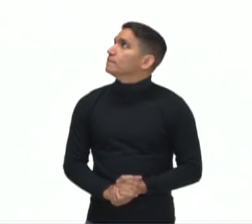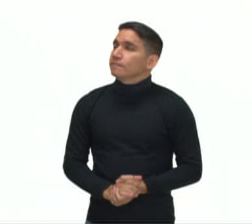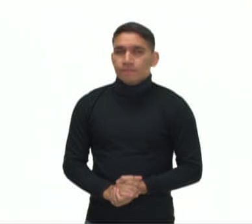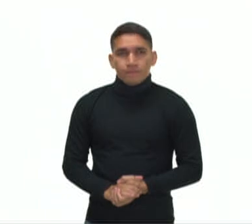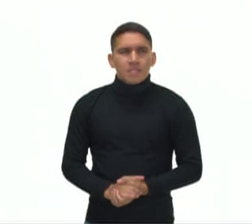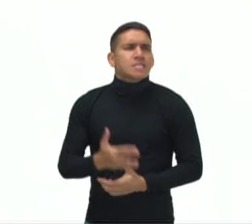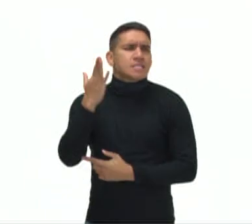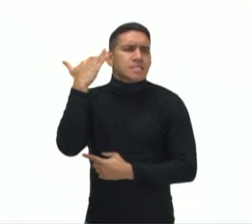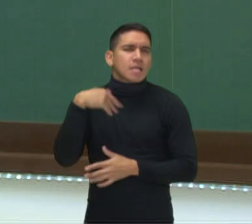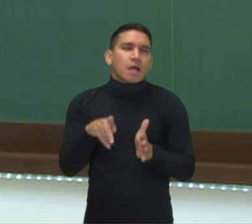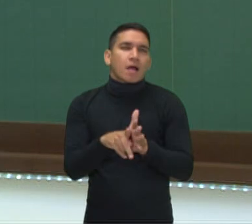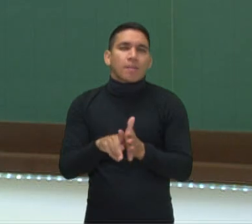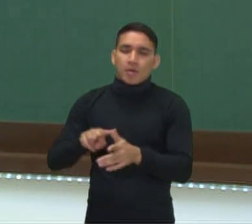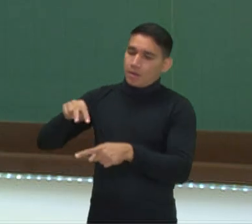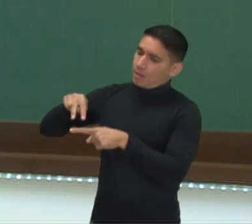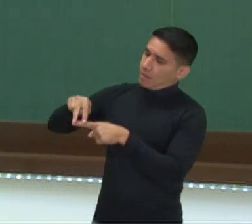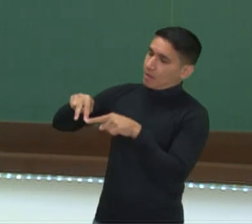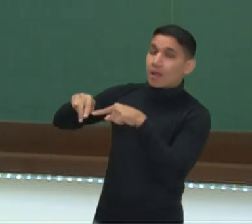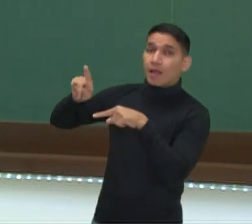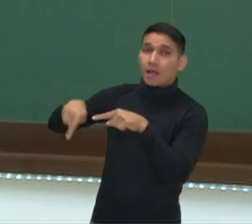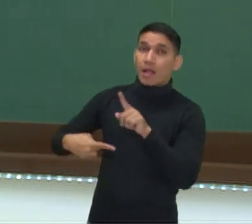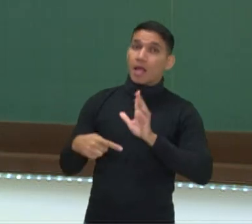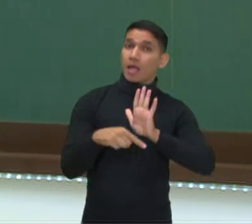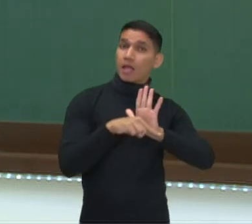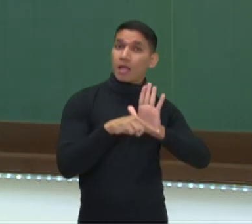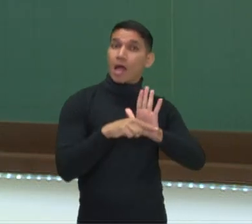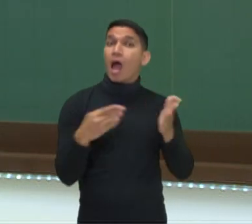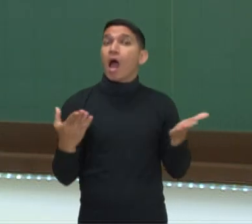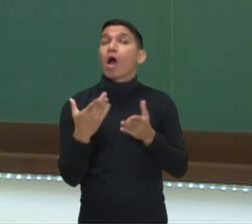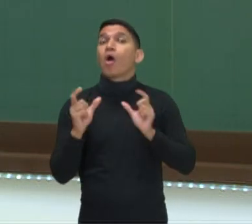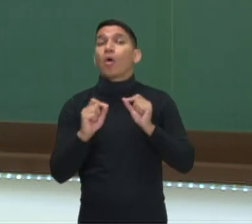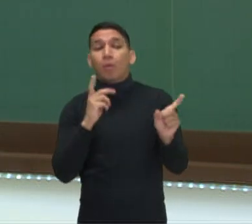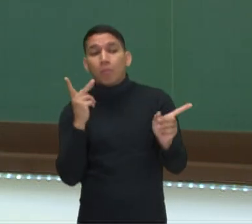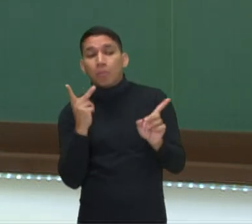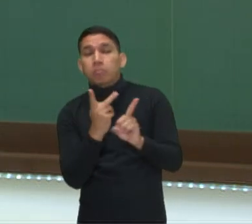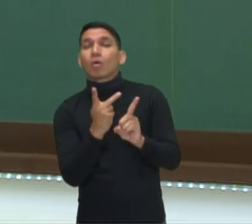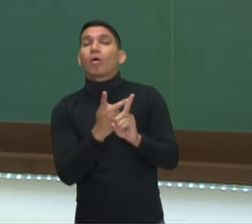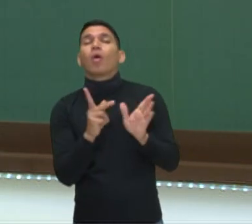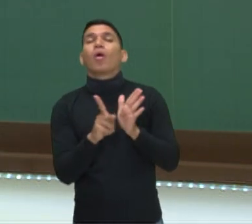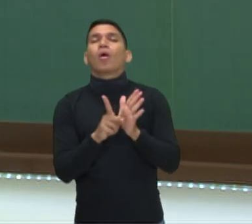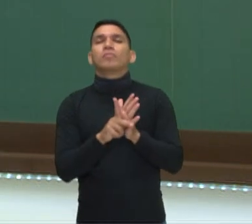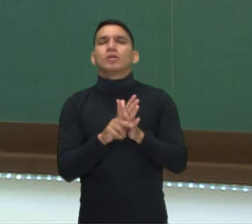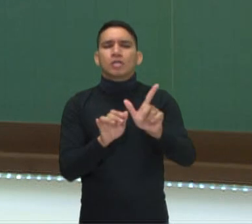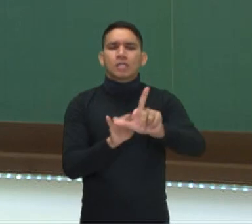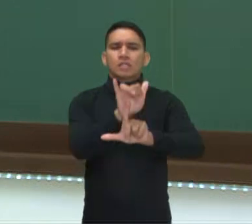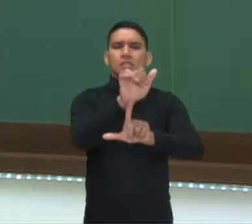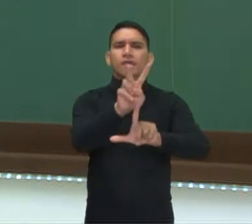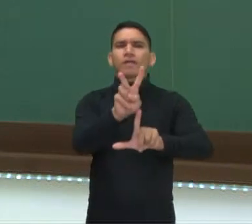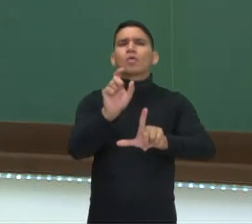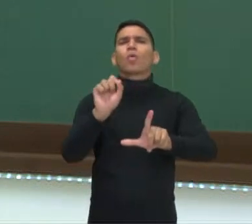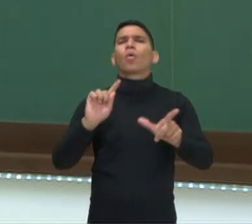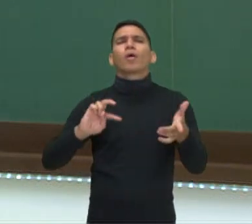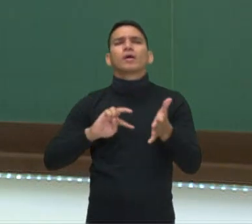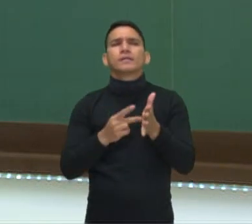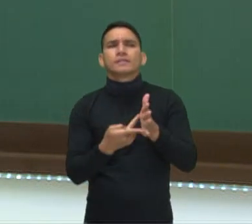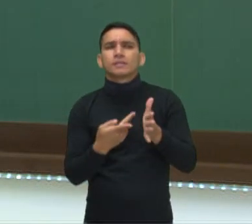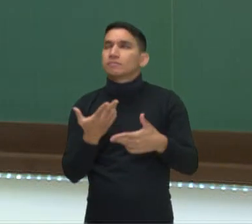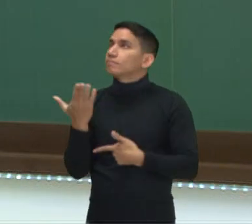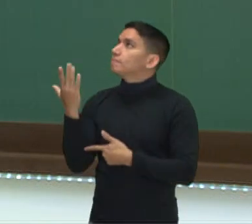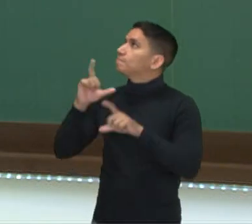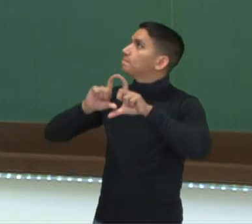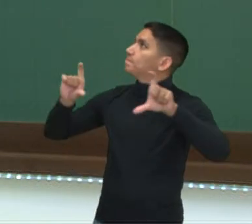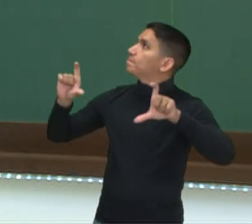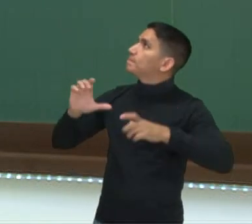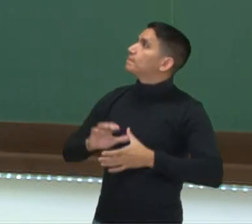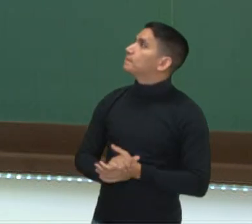Conheço o valor do delta, né, que é negativo, e agora nós vamos encontrar o nosso y vértice. Então, y vértice é